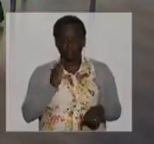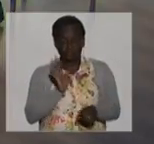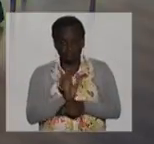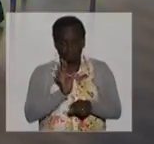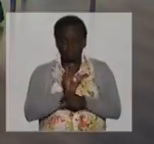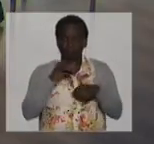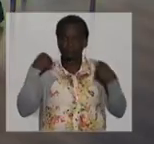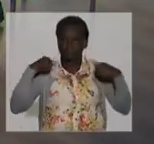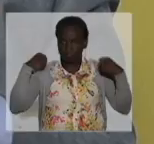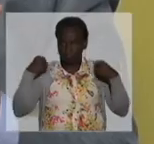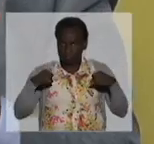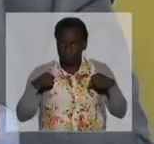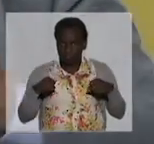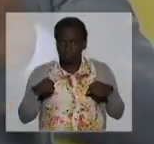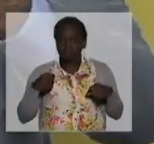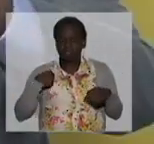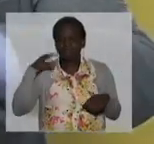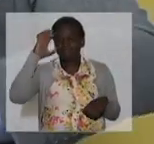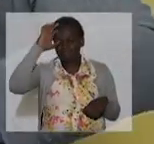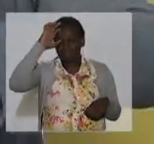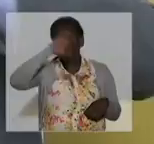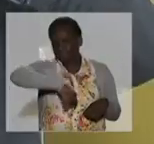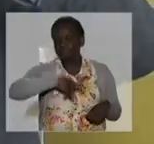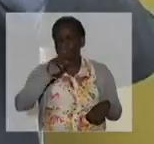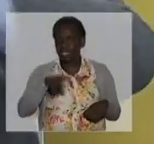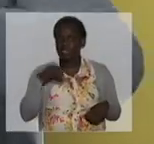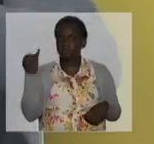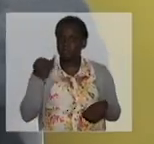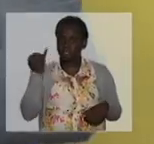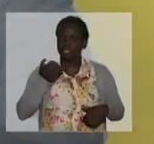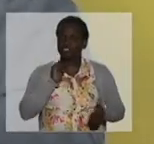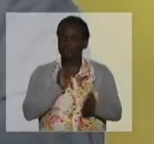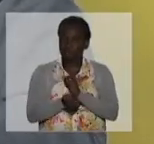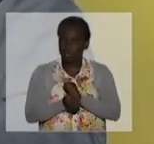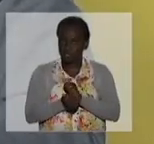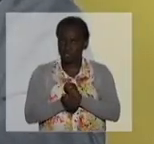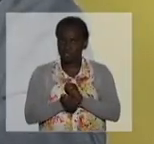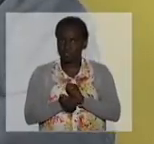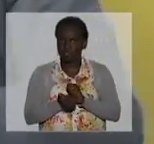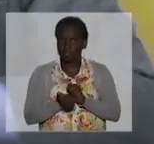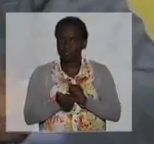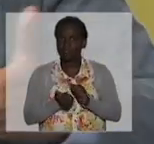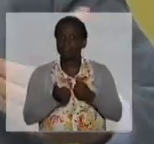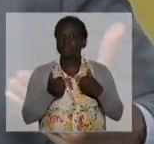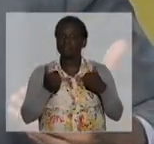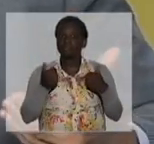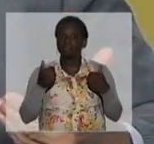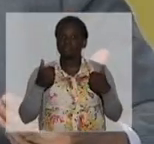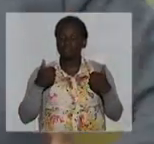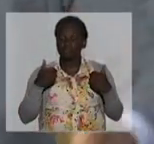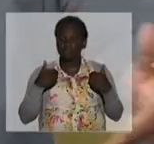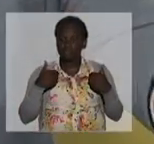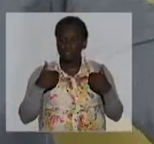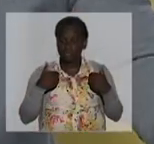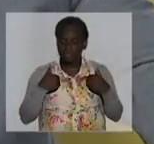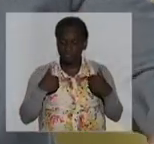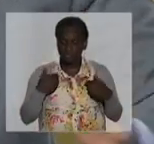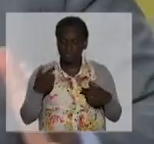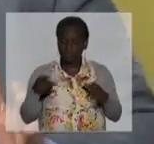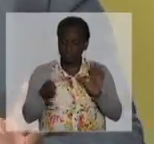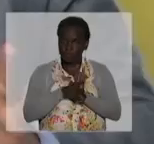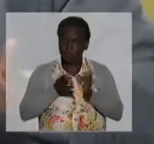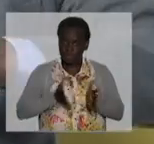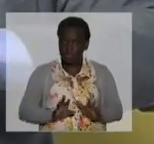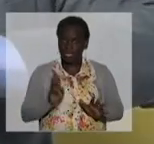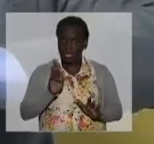defensor da educação física, compreendendo a importância do esporte, eu, em sendo de